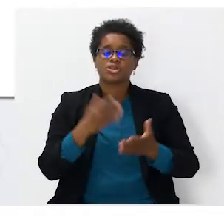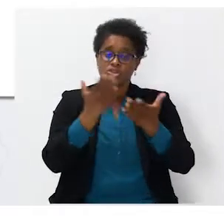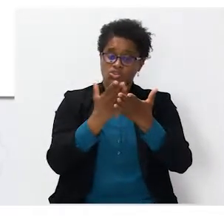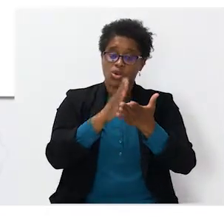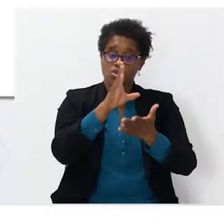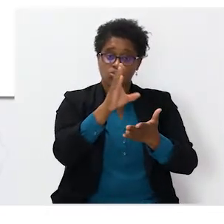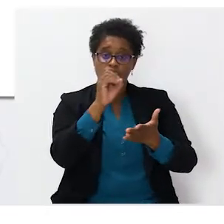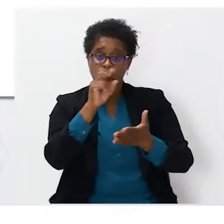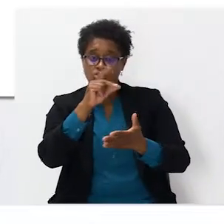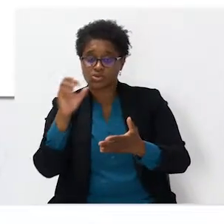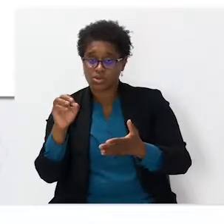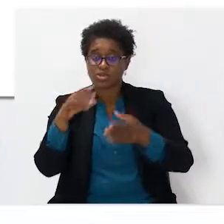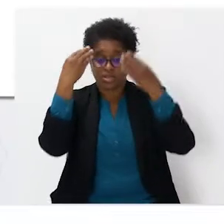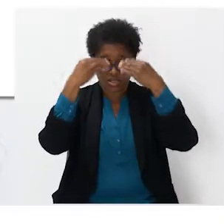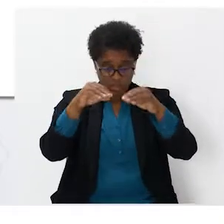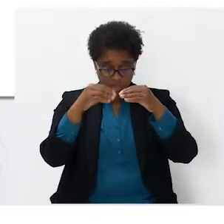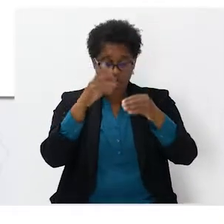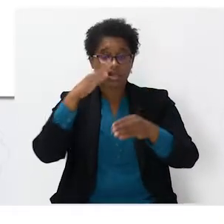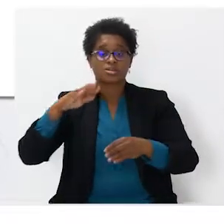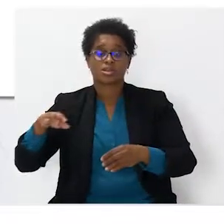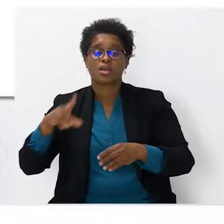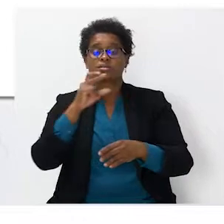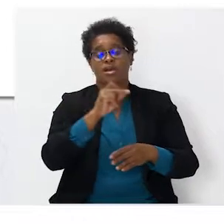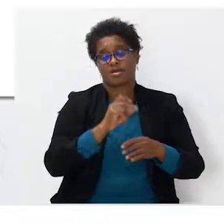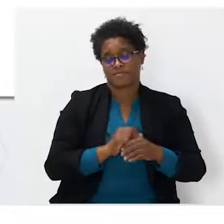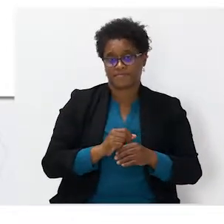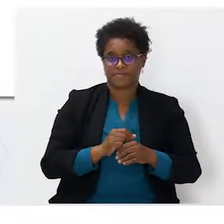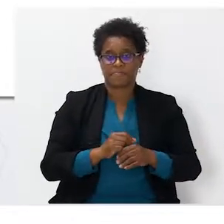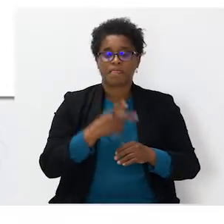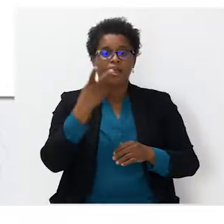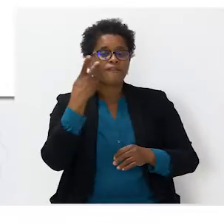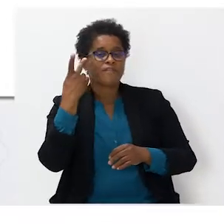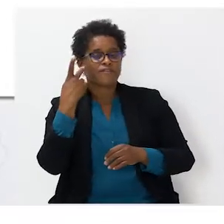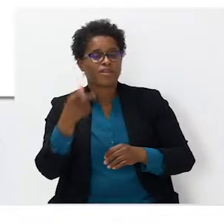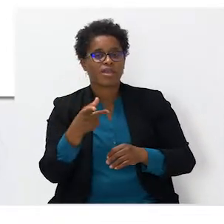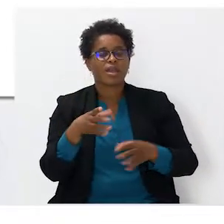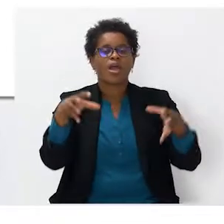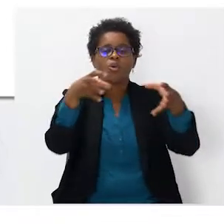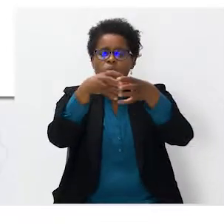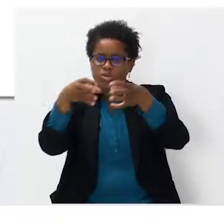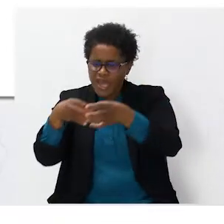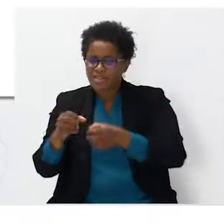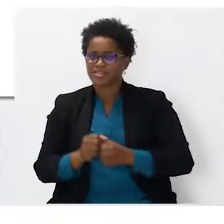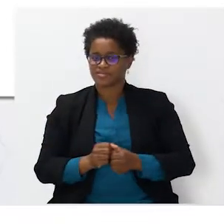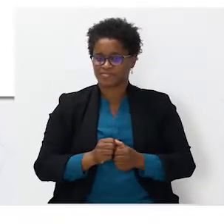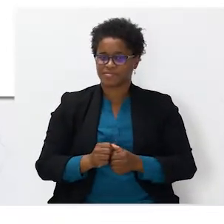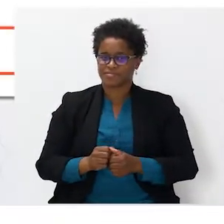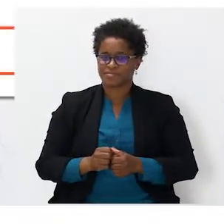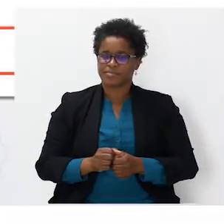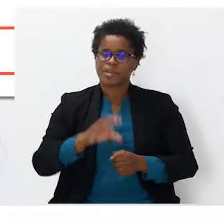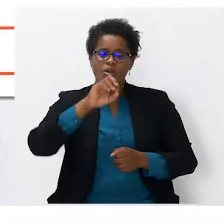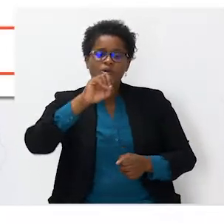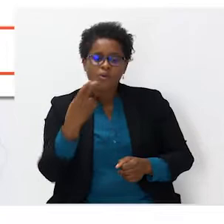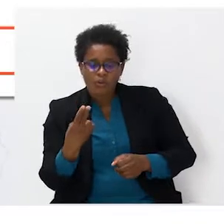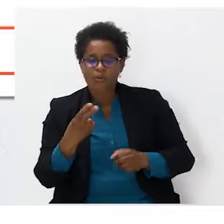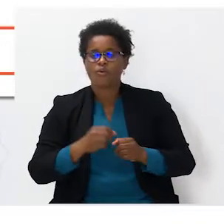do João, ensinavam as crianças a viver em comunidade.